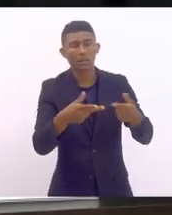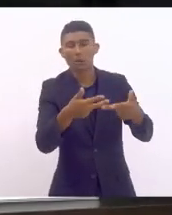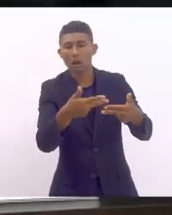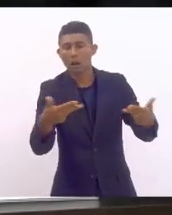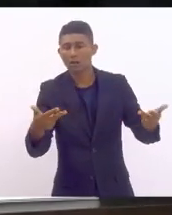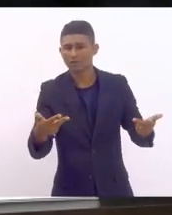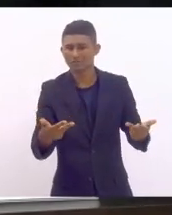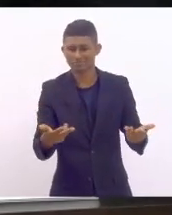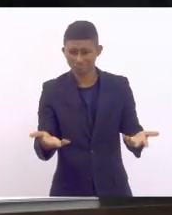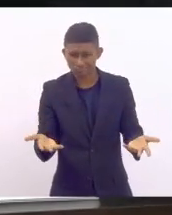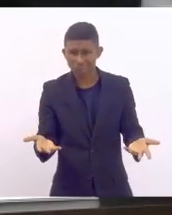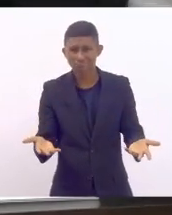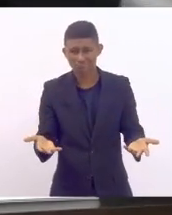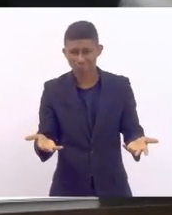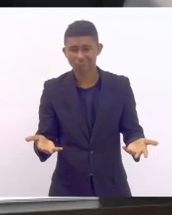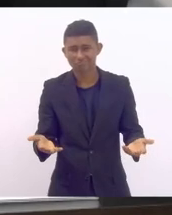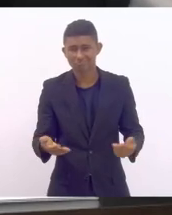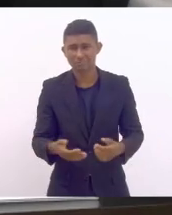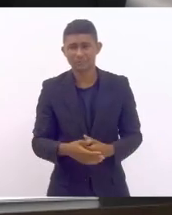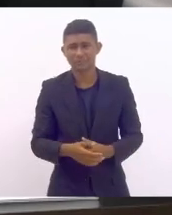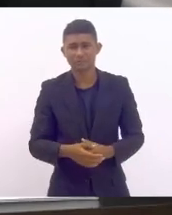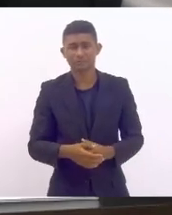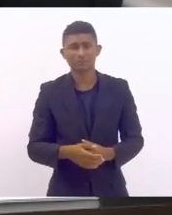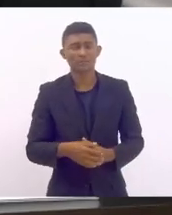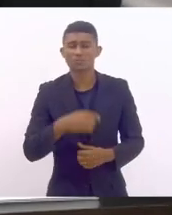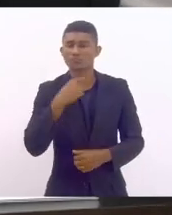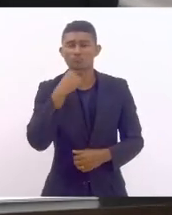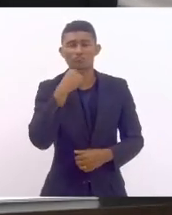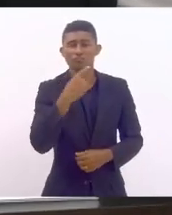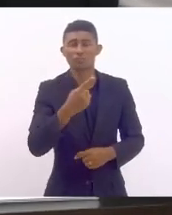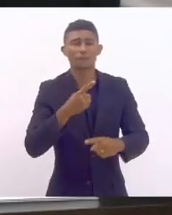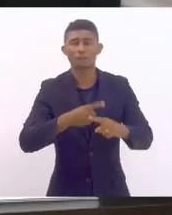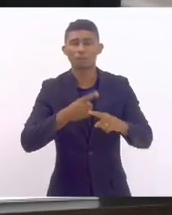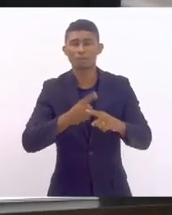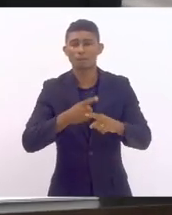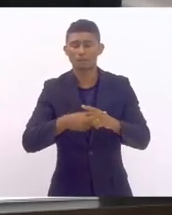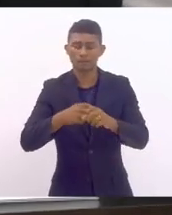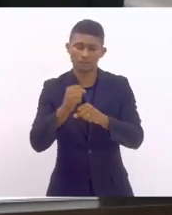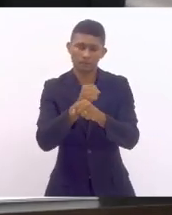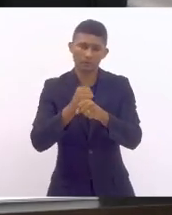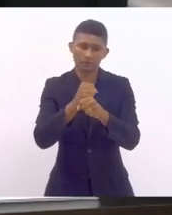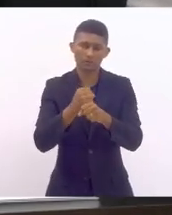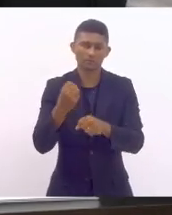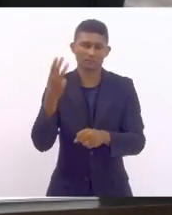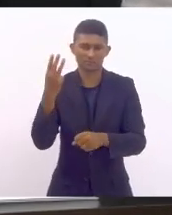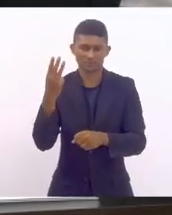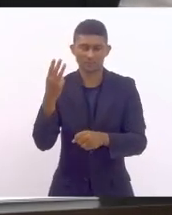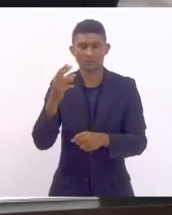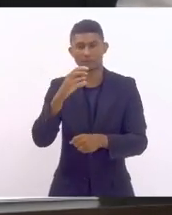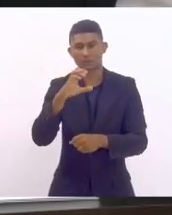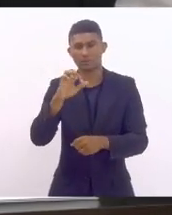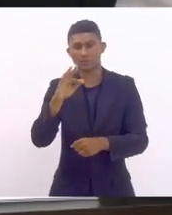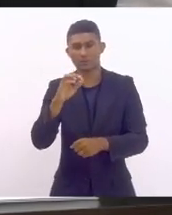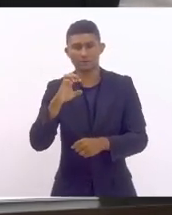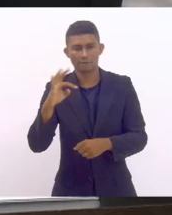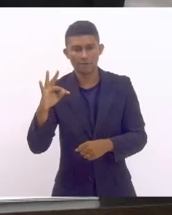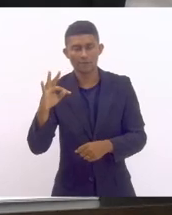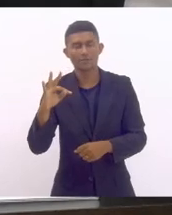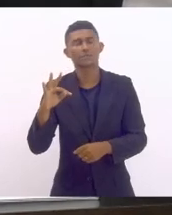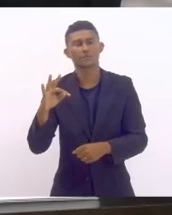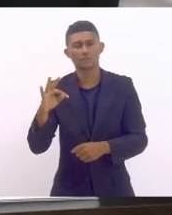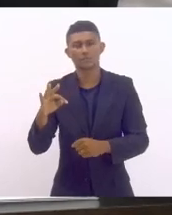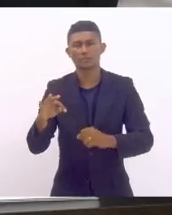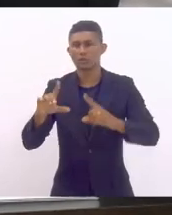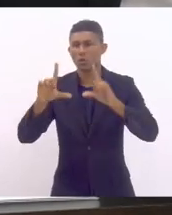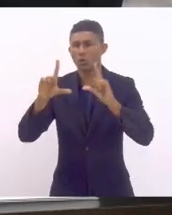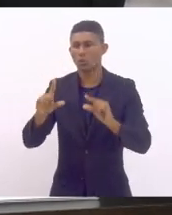já não é o suficiente se nós notarmos que ao longo dos últimos três anos por exemplo CEFET nós tiver uma redução de